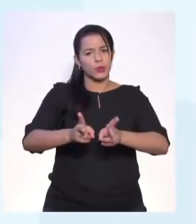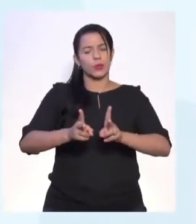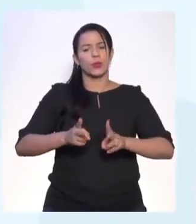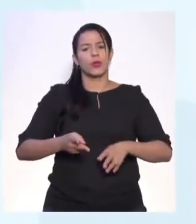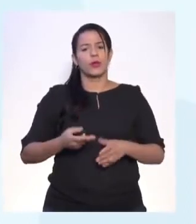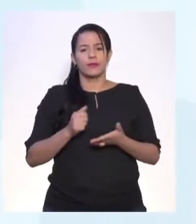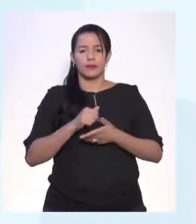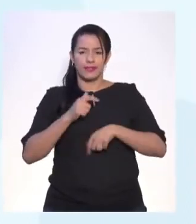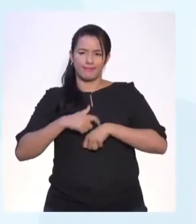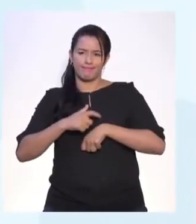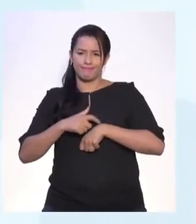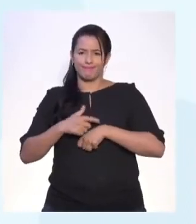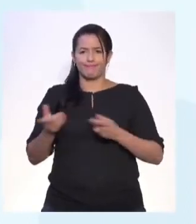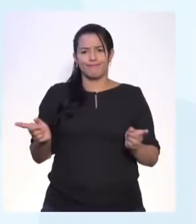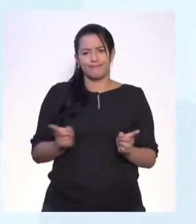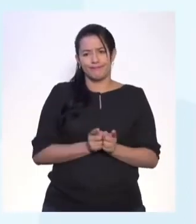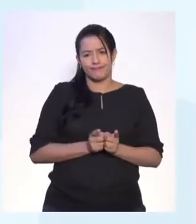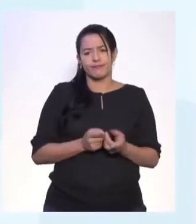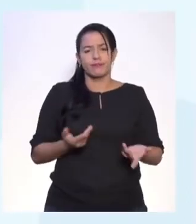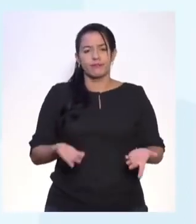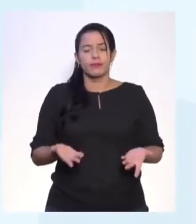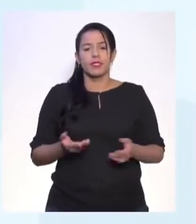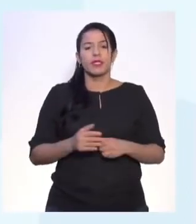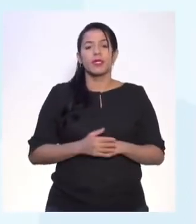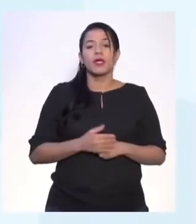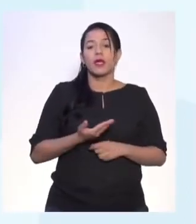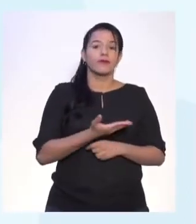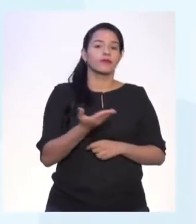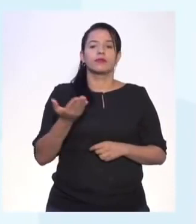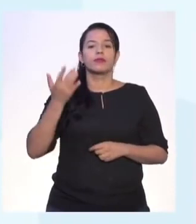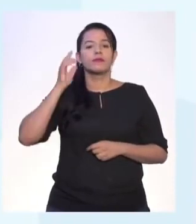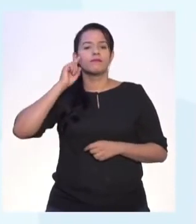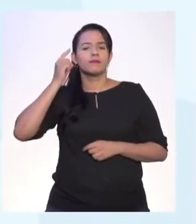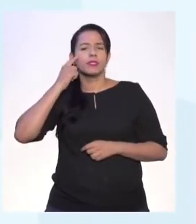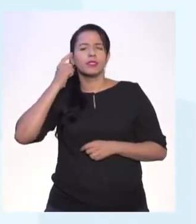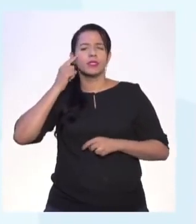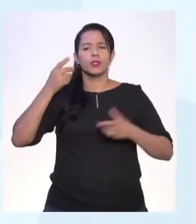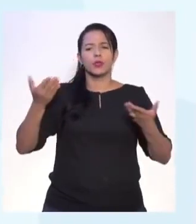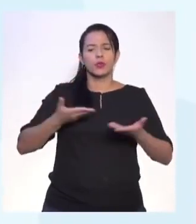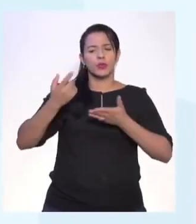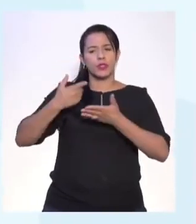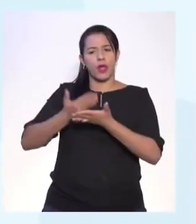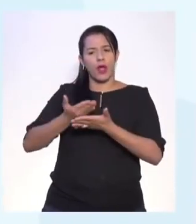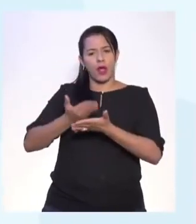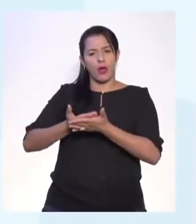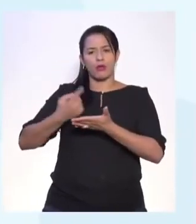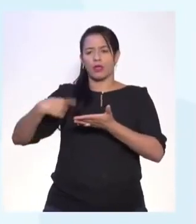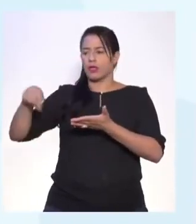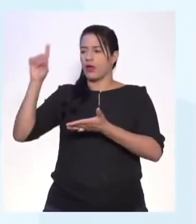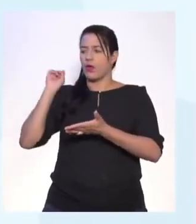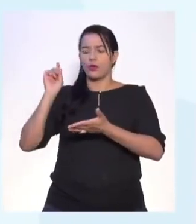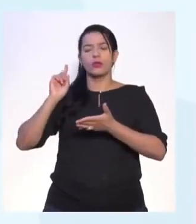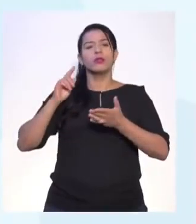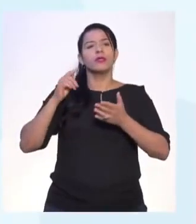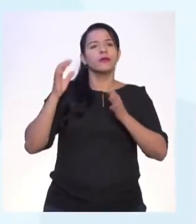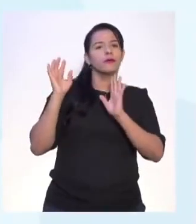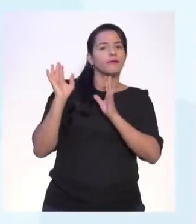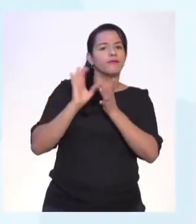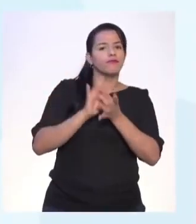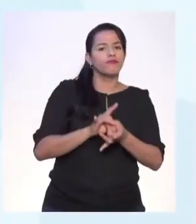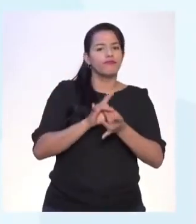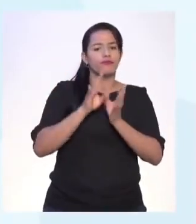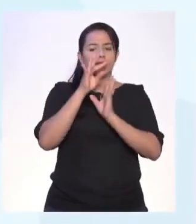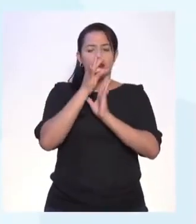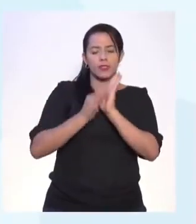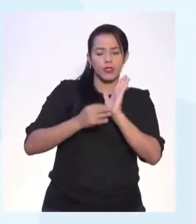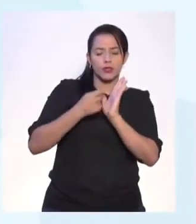porque o tempo já se foi. Então, vamos lá. Pensando no que vimos na aula anterior e nesta, escreva um pequeno texto dizendo qual a importância